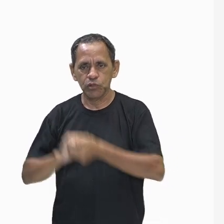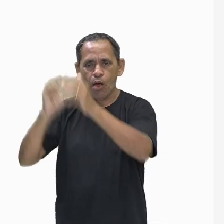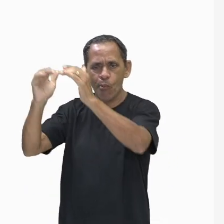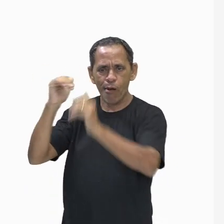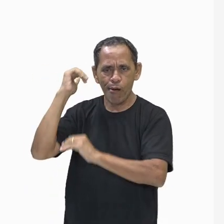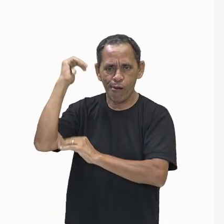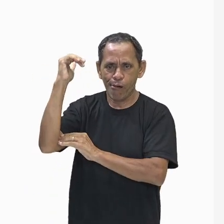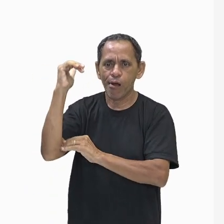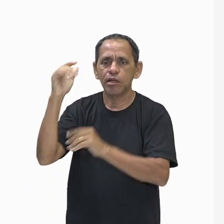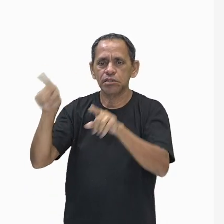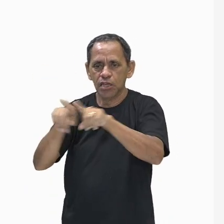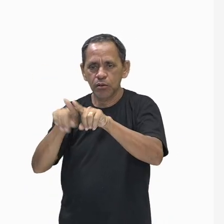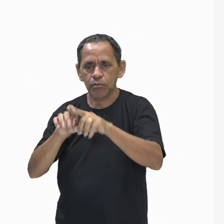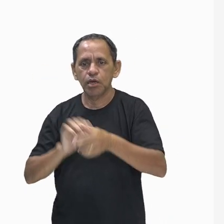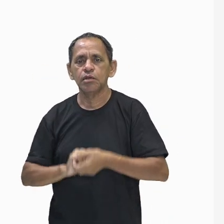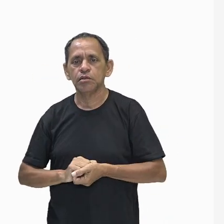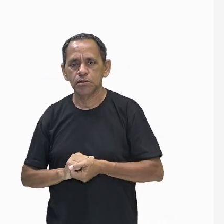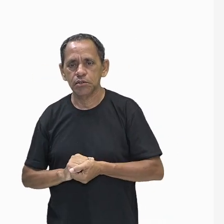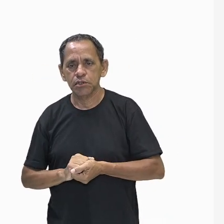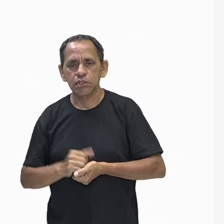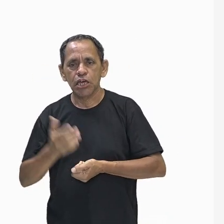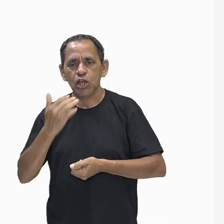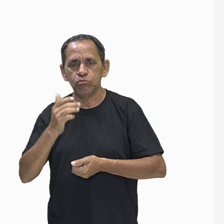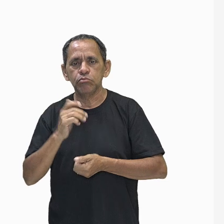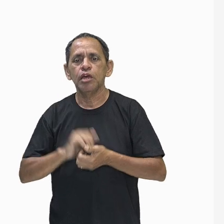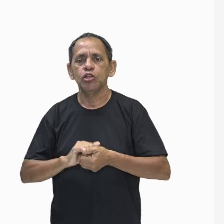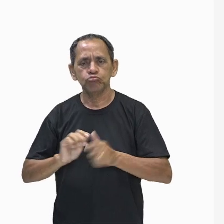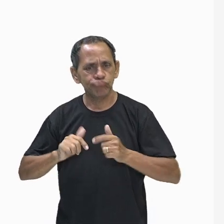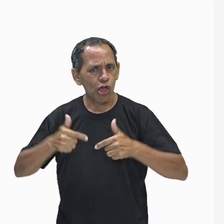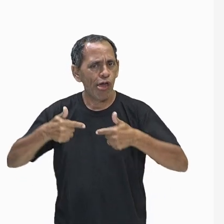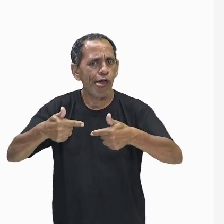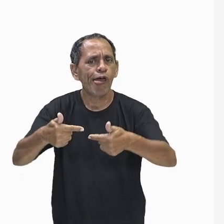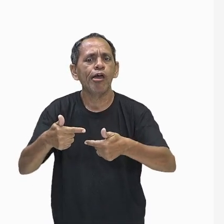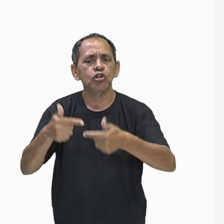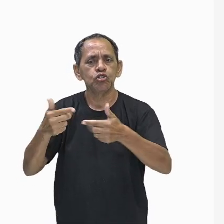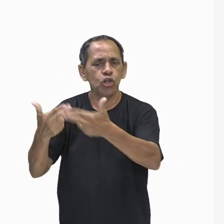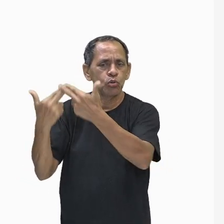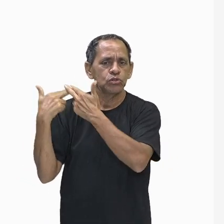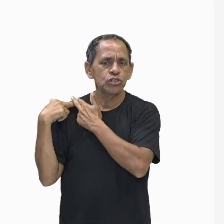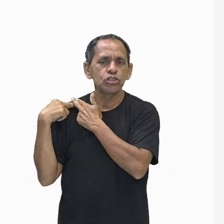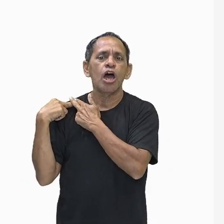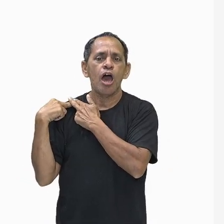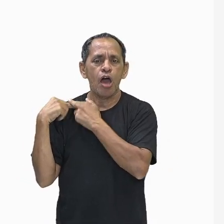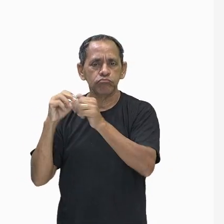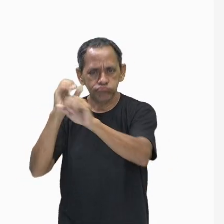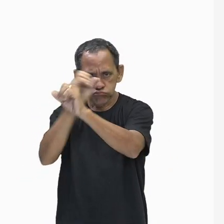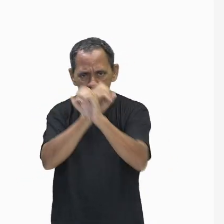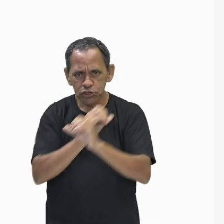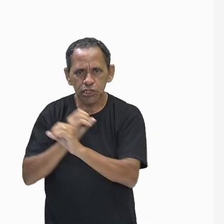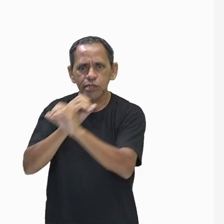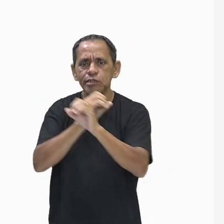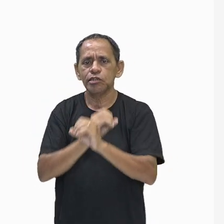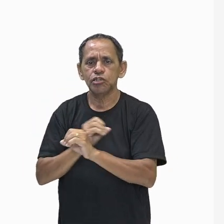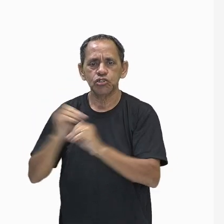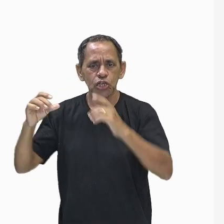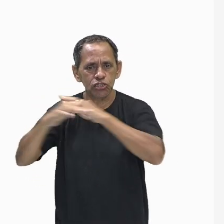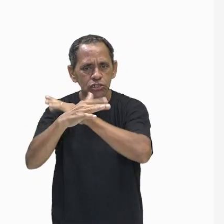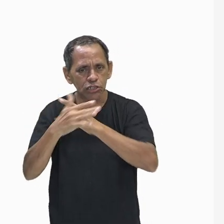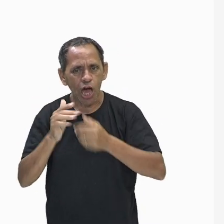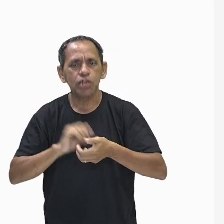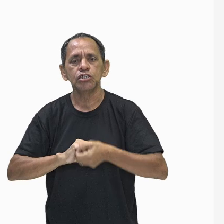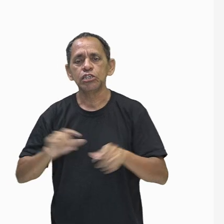de alimentos da cidade. Guerreiros, responsável pela defesa da cidade e pela conquista de